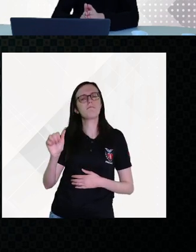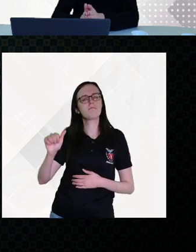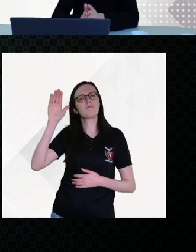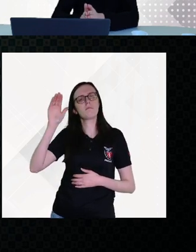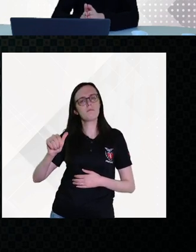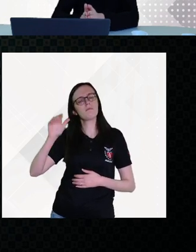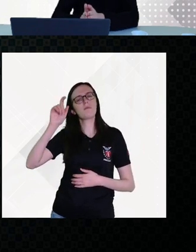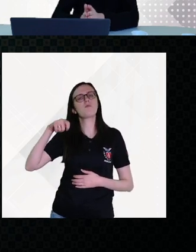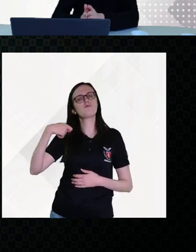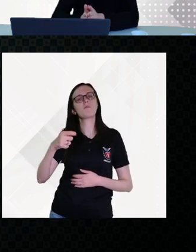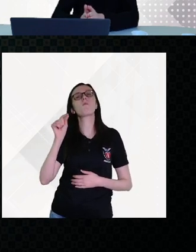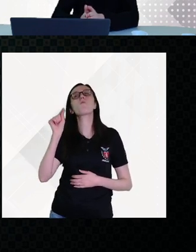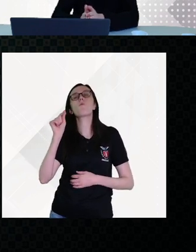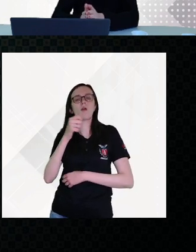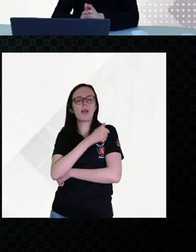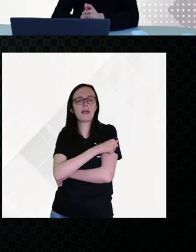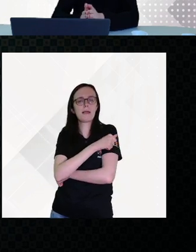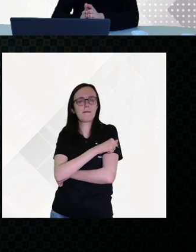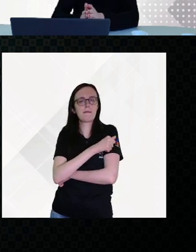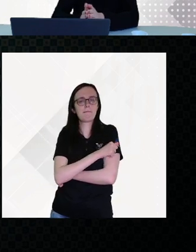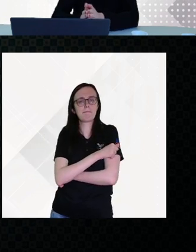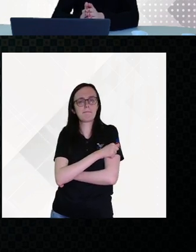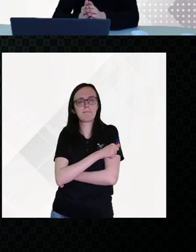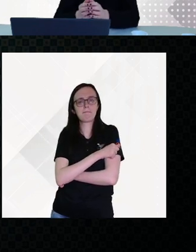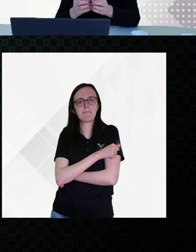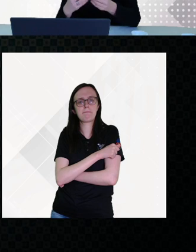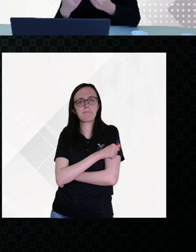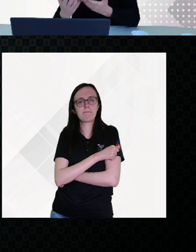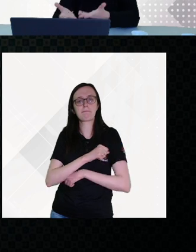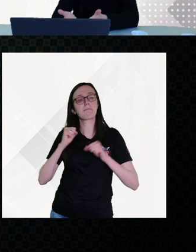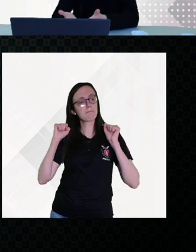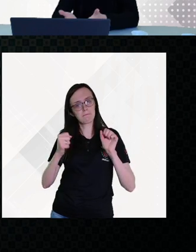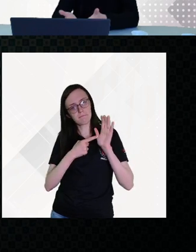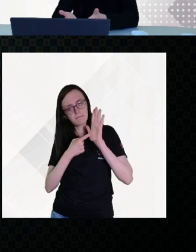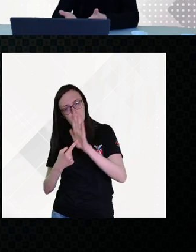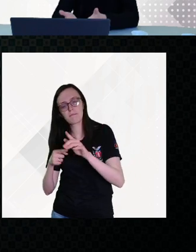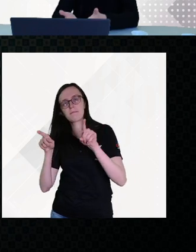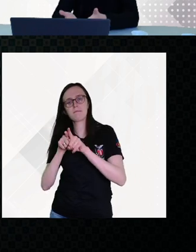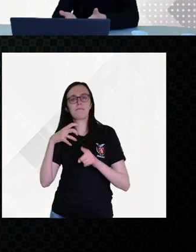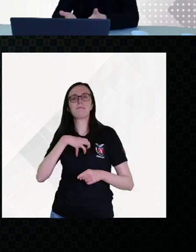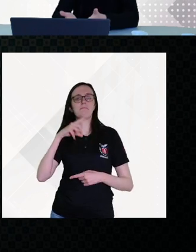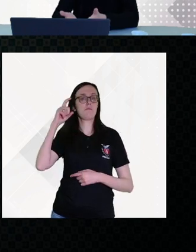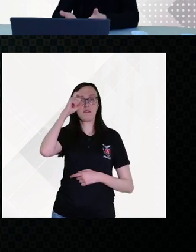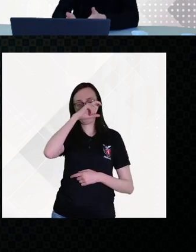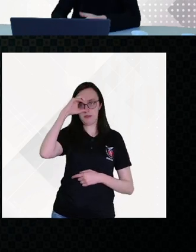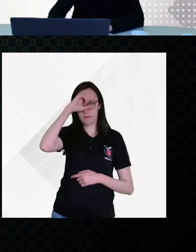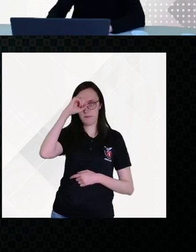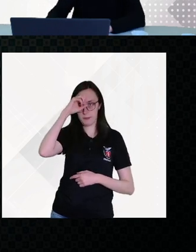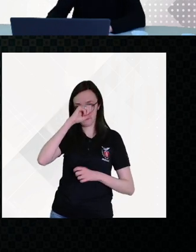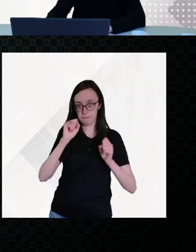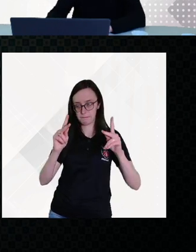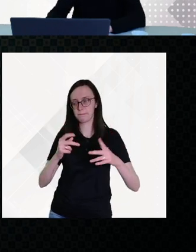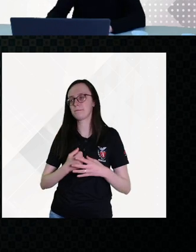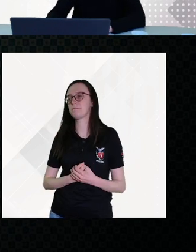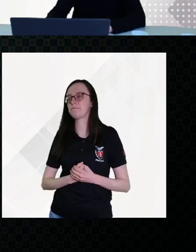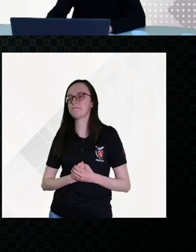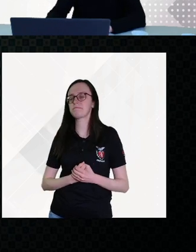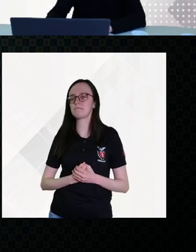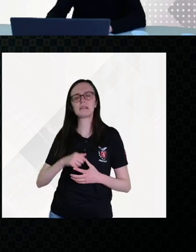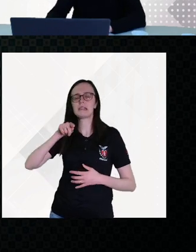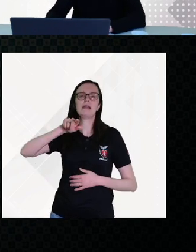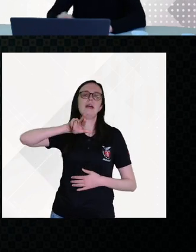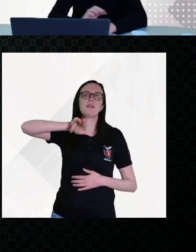mais sobre o que o estudante pode apresentar de dificuldade na aprendizagem, tá? Não é a nossa